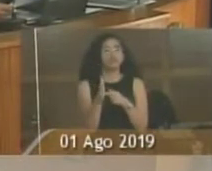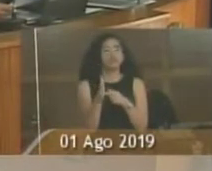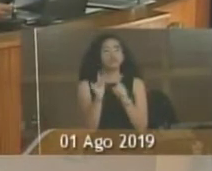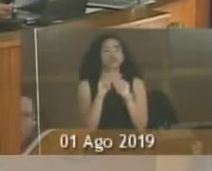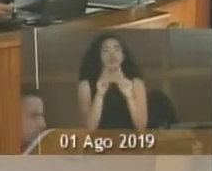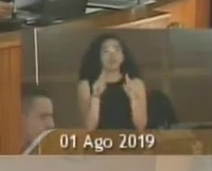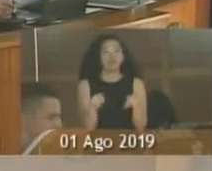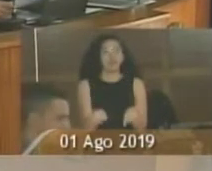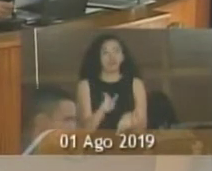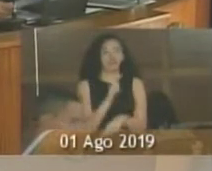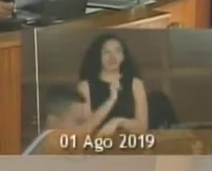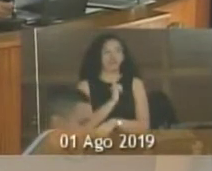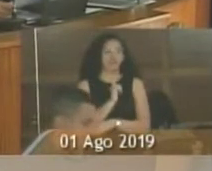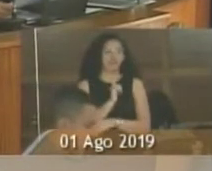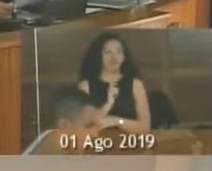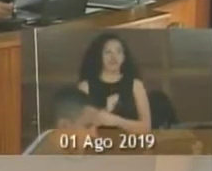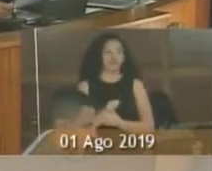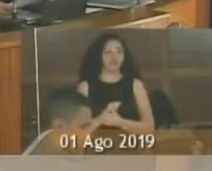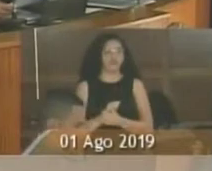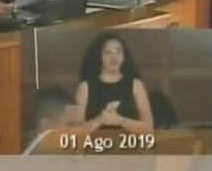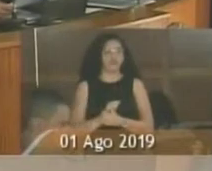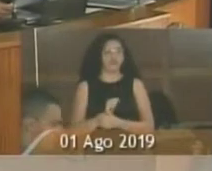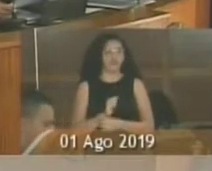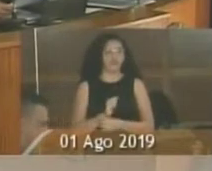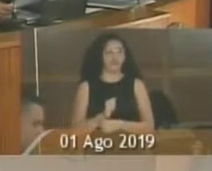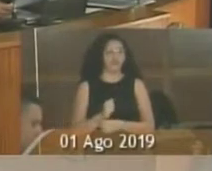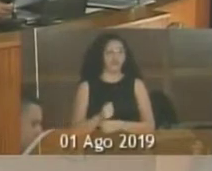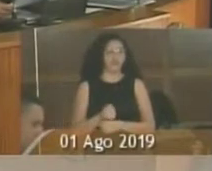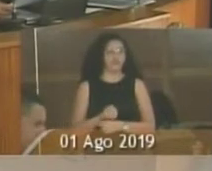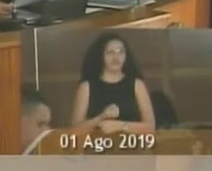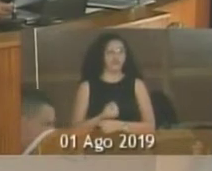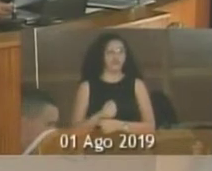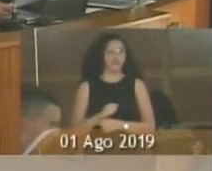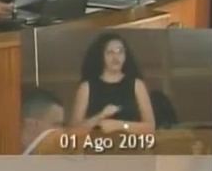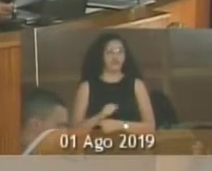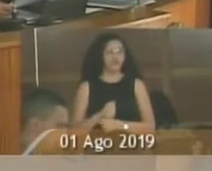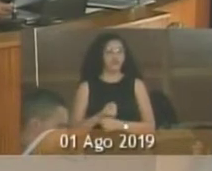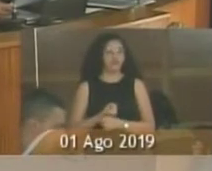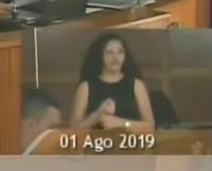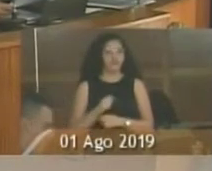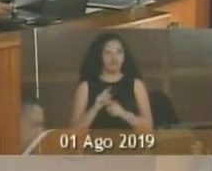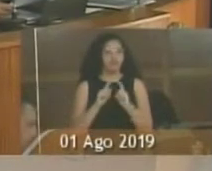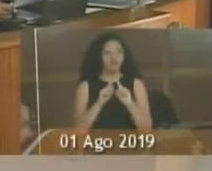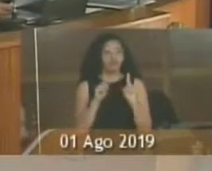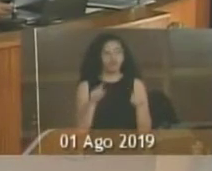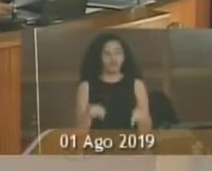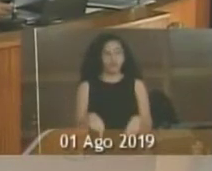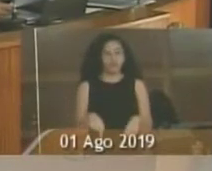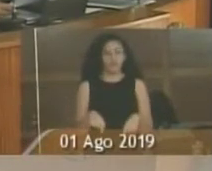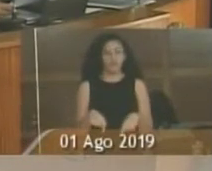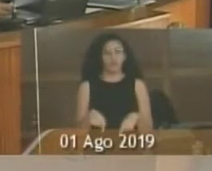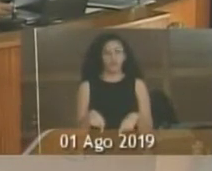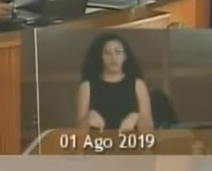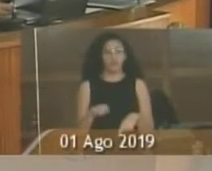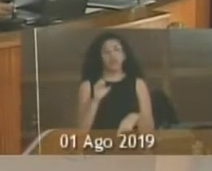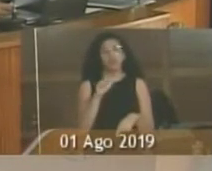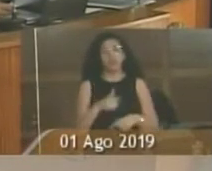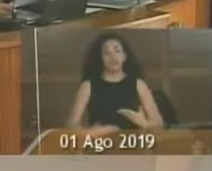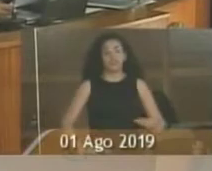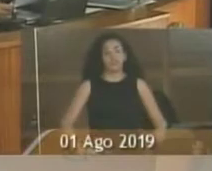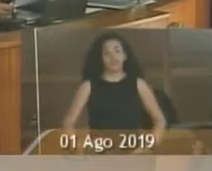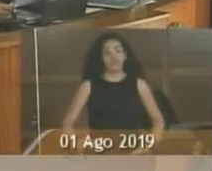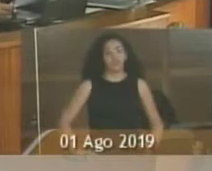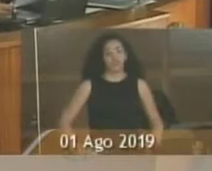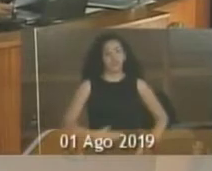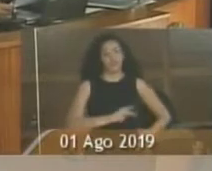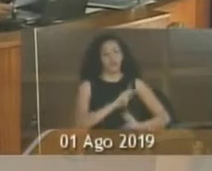posse traz em suas linhas. O serviço público, como o próprio termo indica, é o ato de servir ao